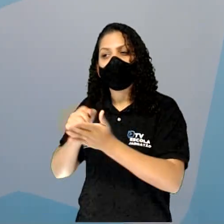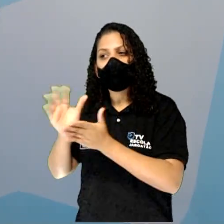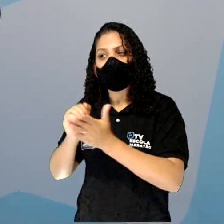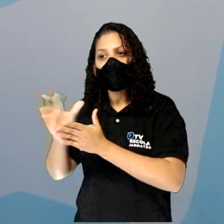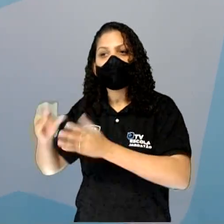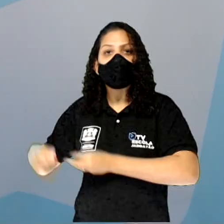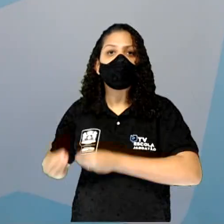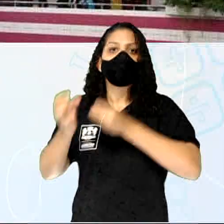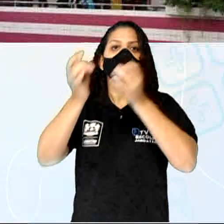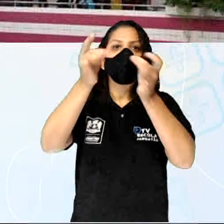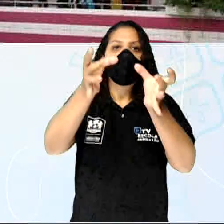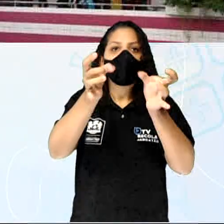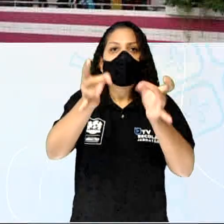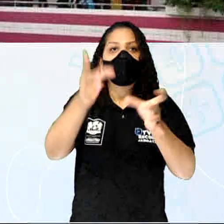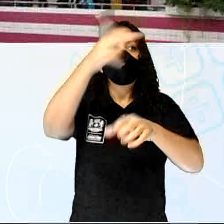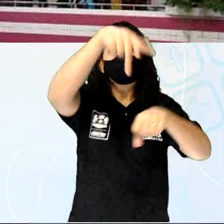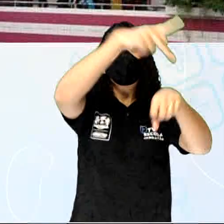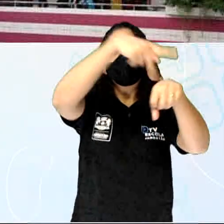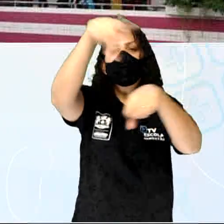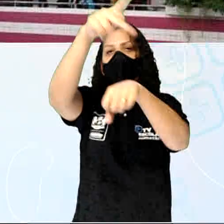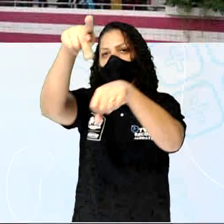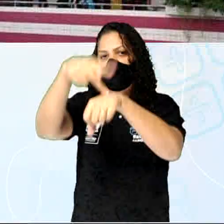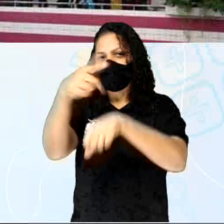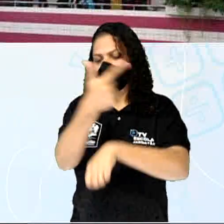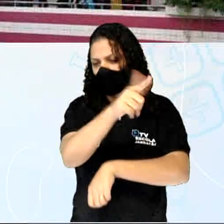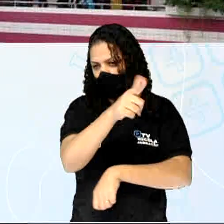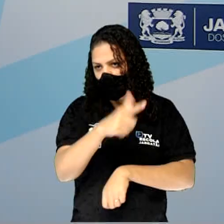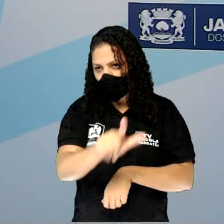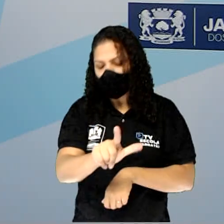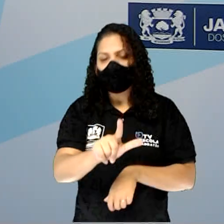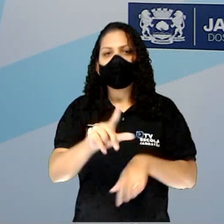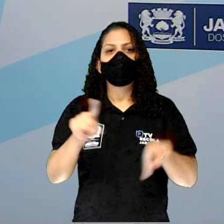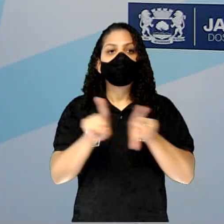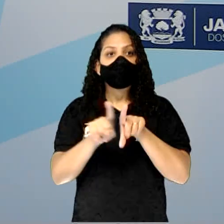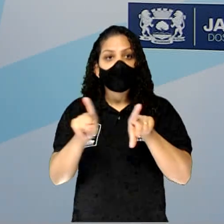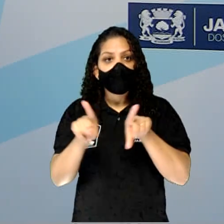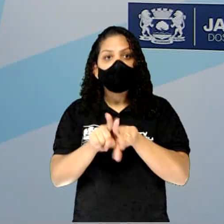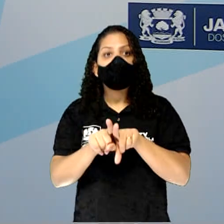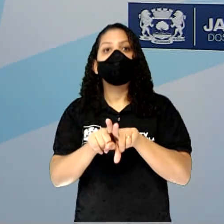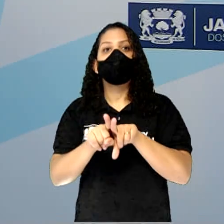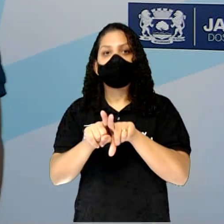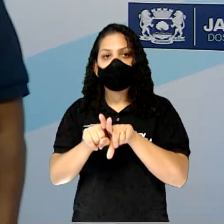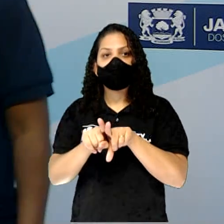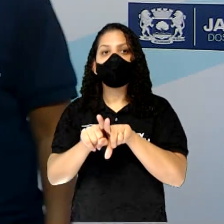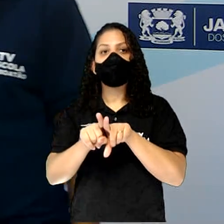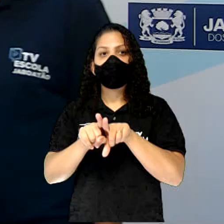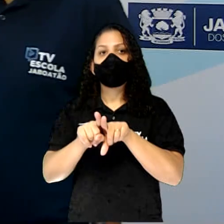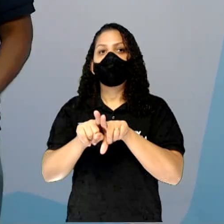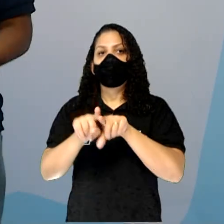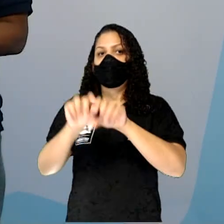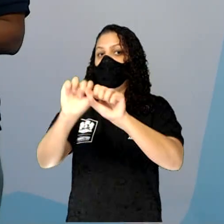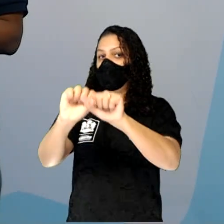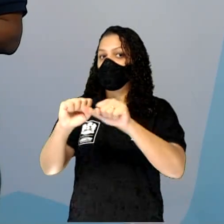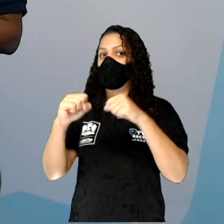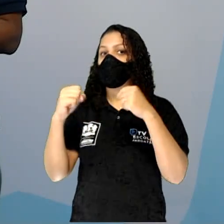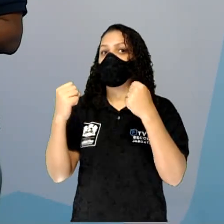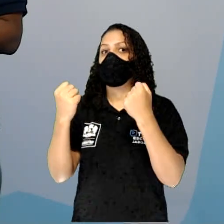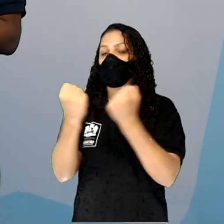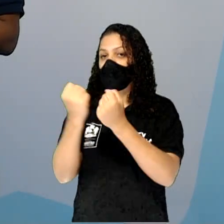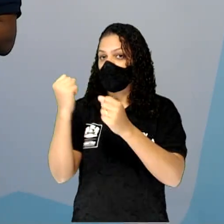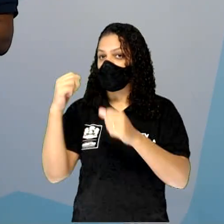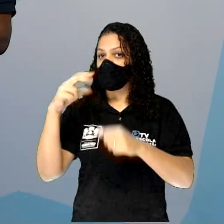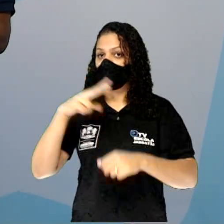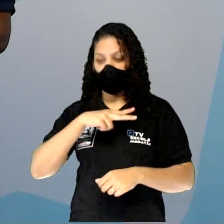países. Aceitação da propriedade privada. Sim, você poderia ter o